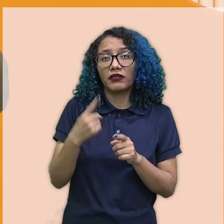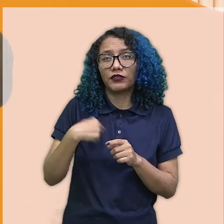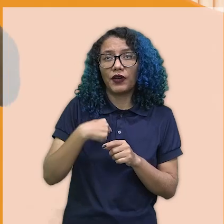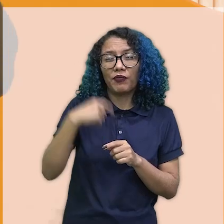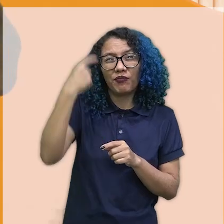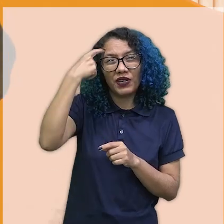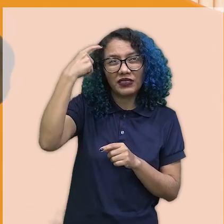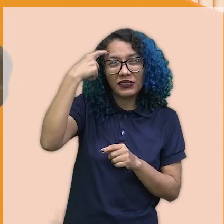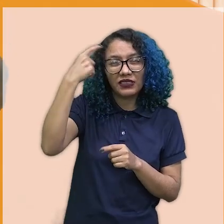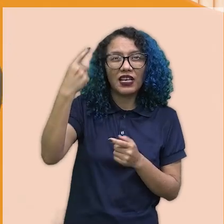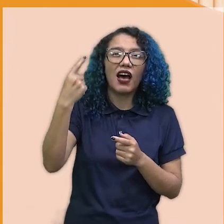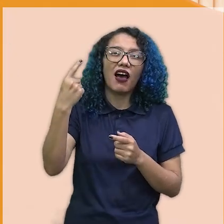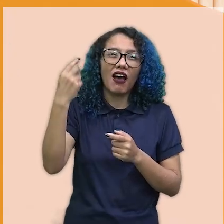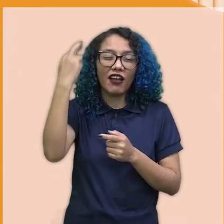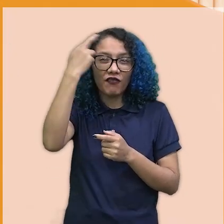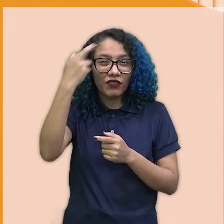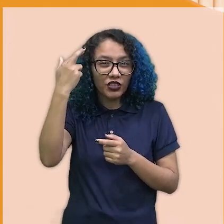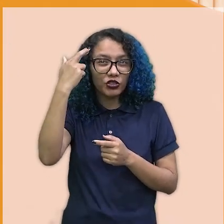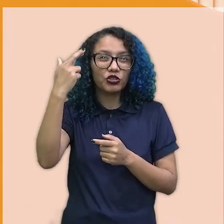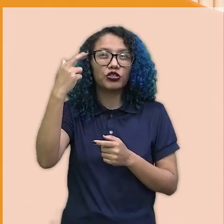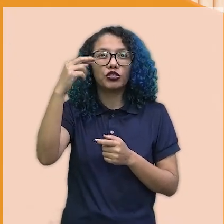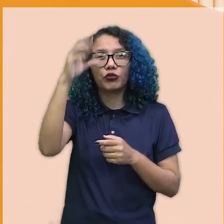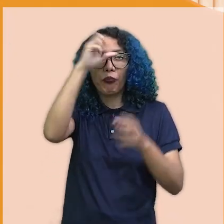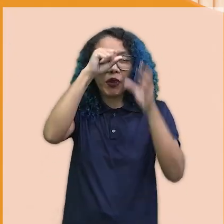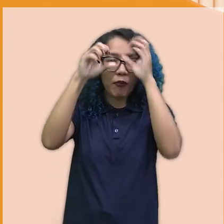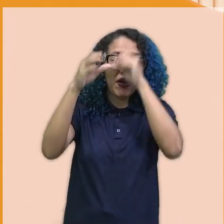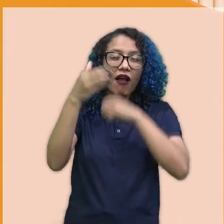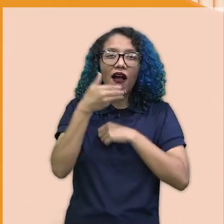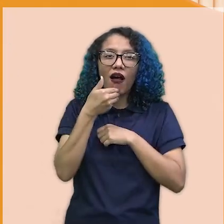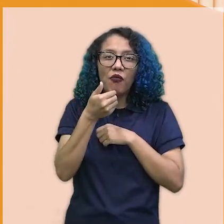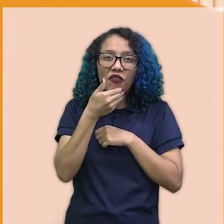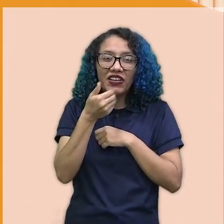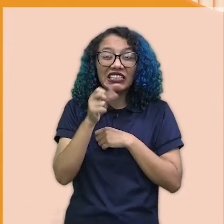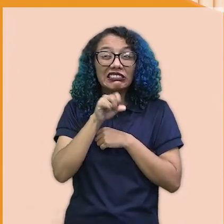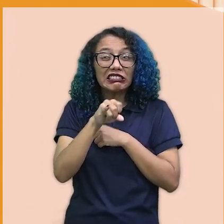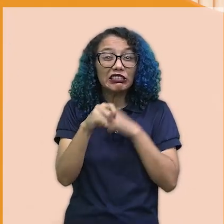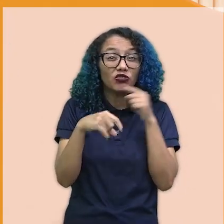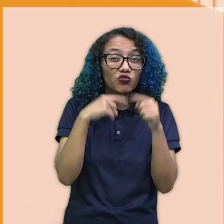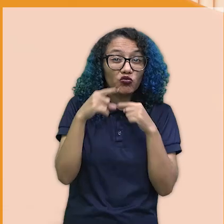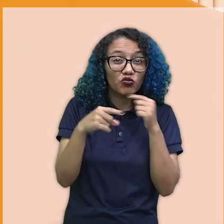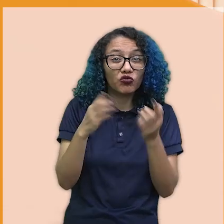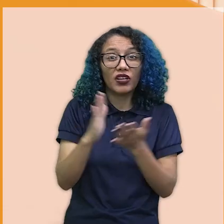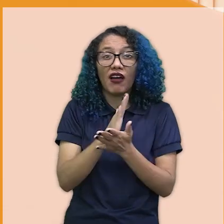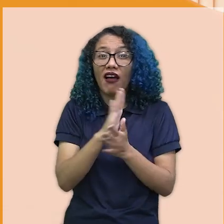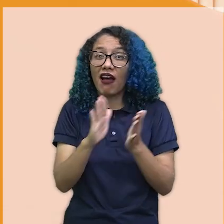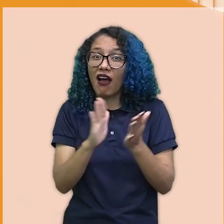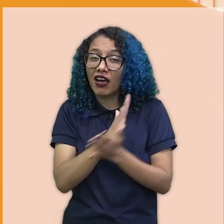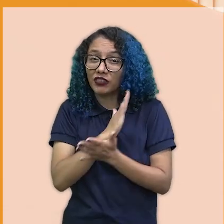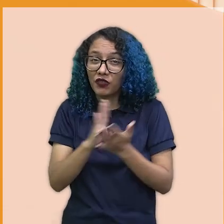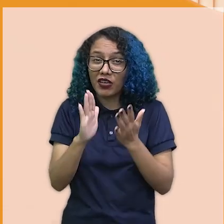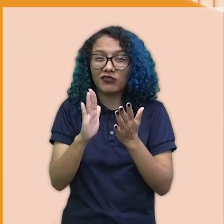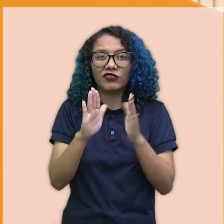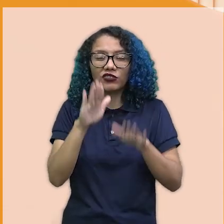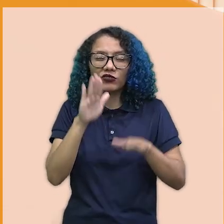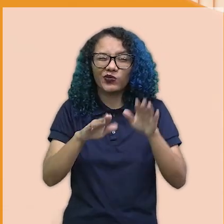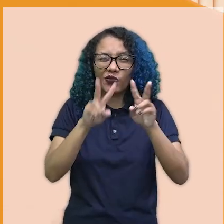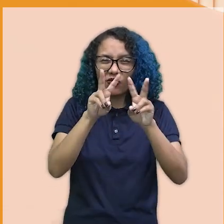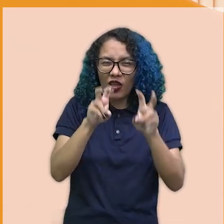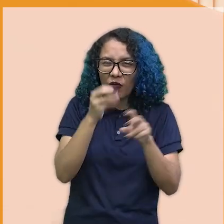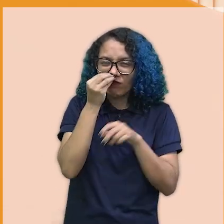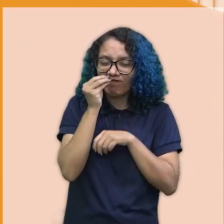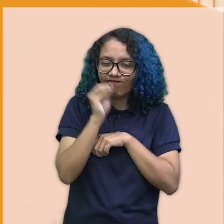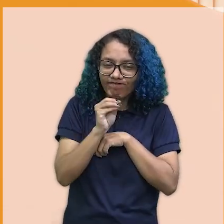vamos pensar sobre esse tema que muitas vezes ele é esquecido ou muitas vezes ele é ignorado e até mesmo muitas